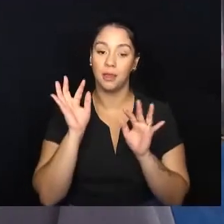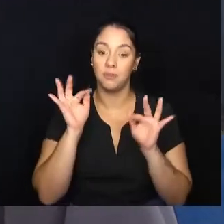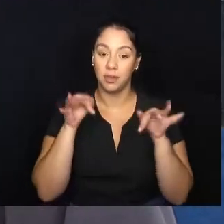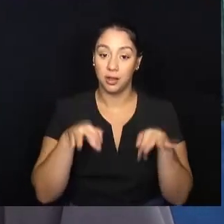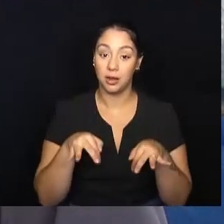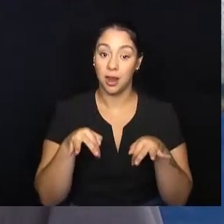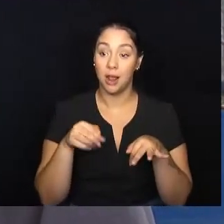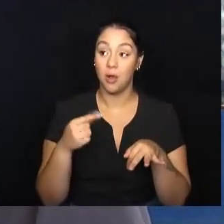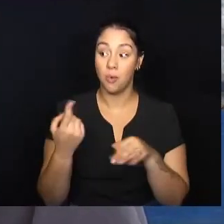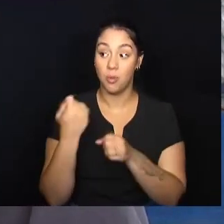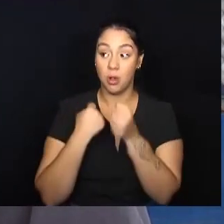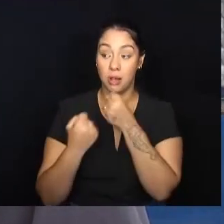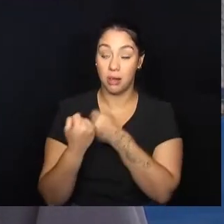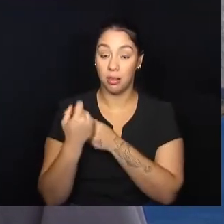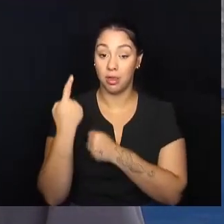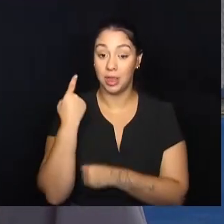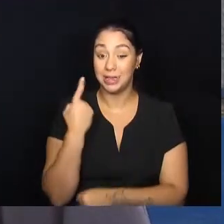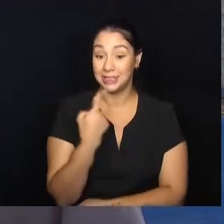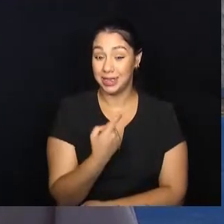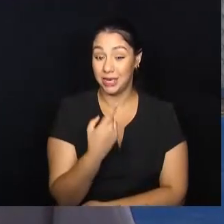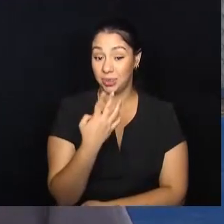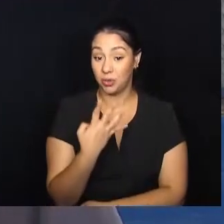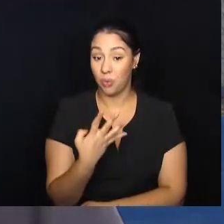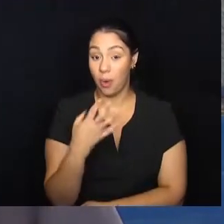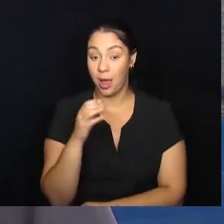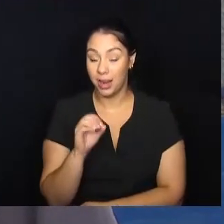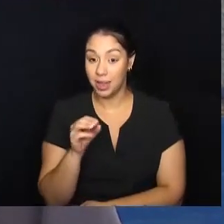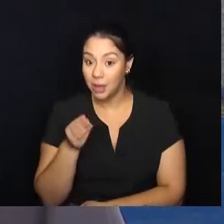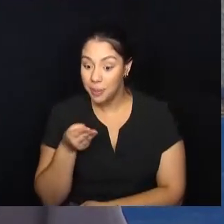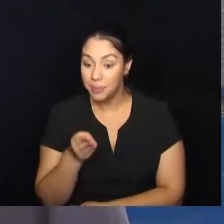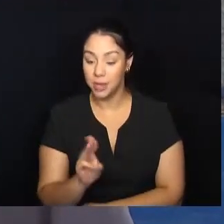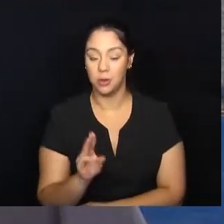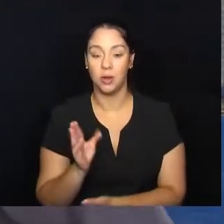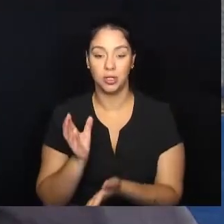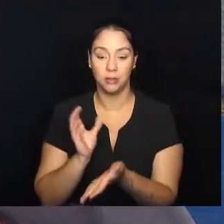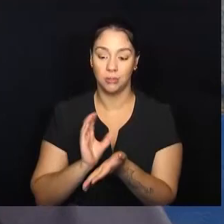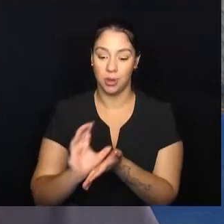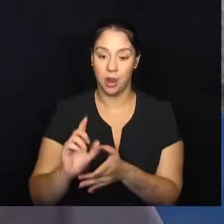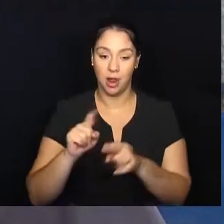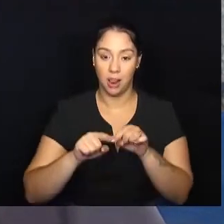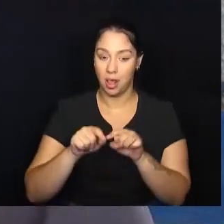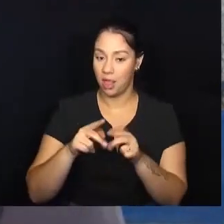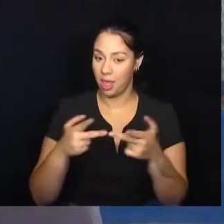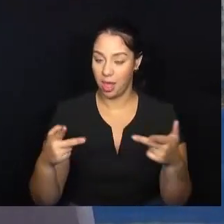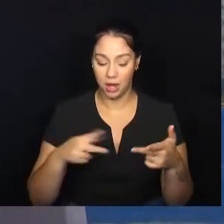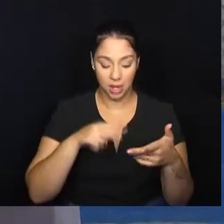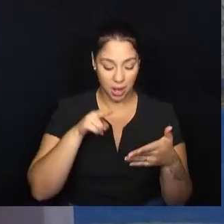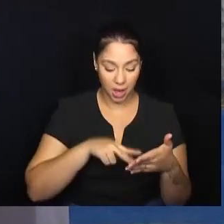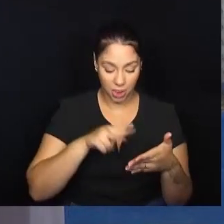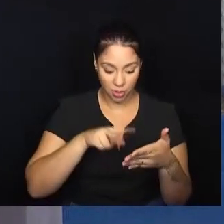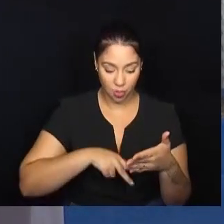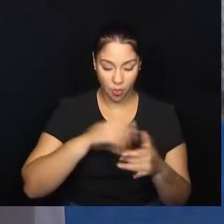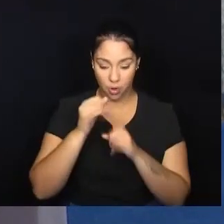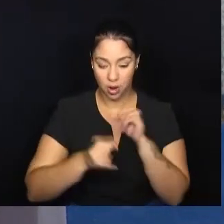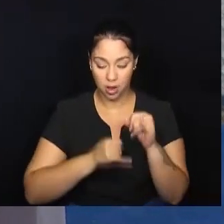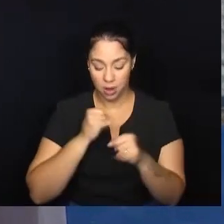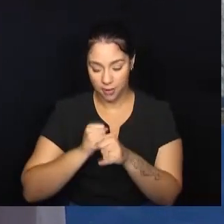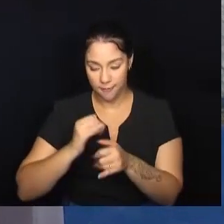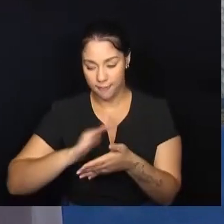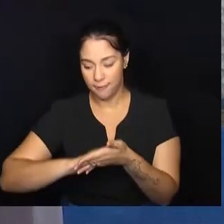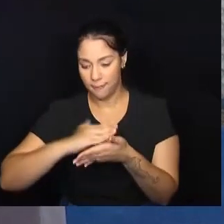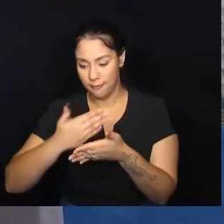ano de governo nós investimos mais de 140 a 150 milhões em equipamentos leitores